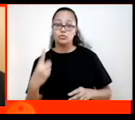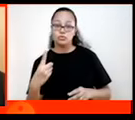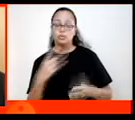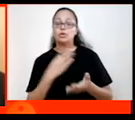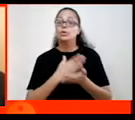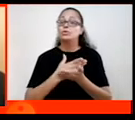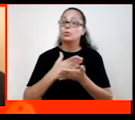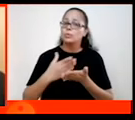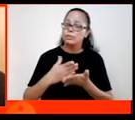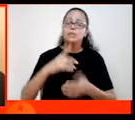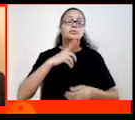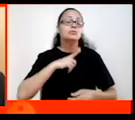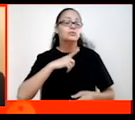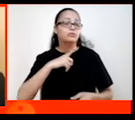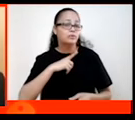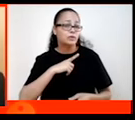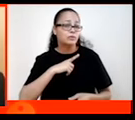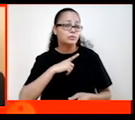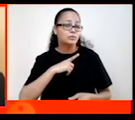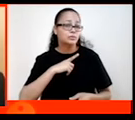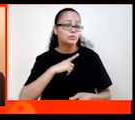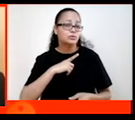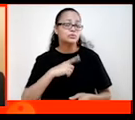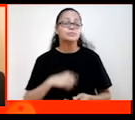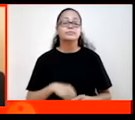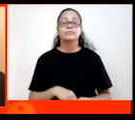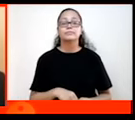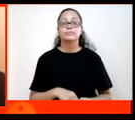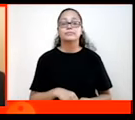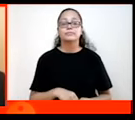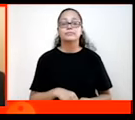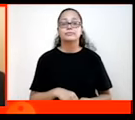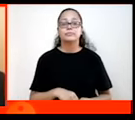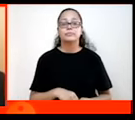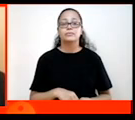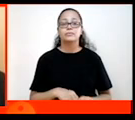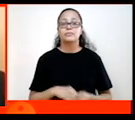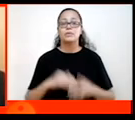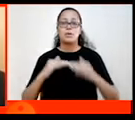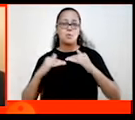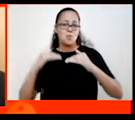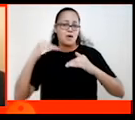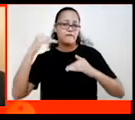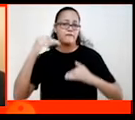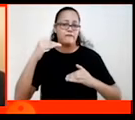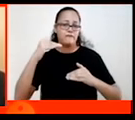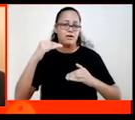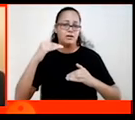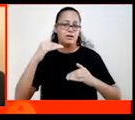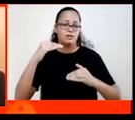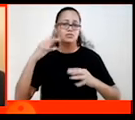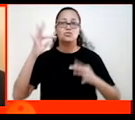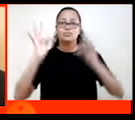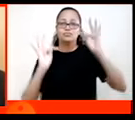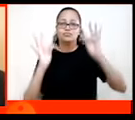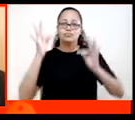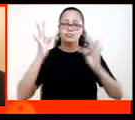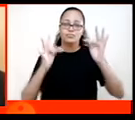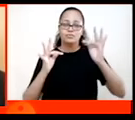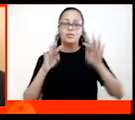No início do século XXI nós tivemos aí vamos dizer assim, um avanço, né, da informática,